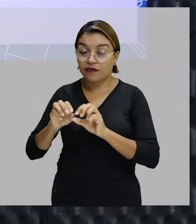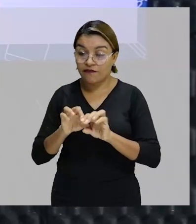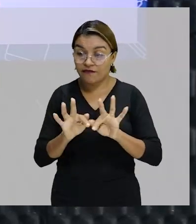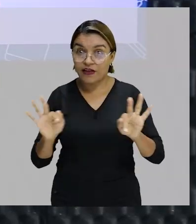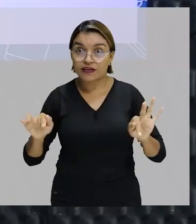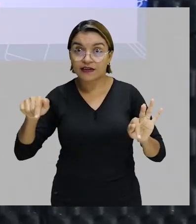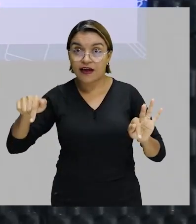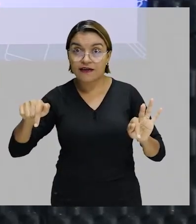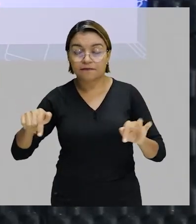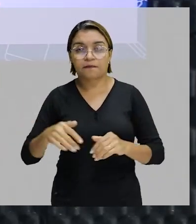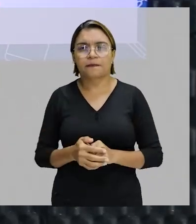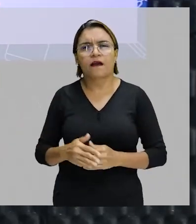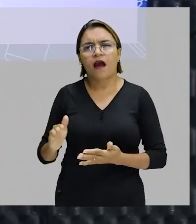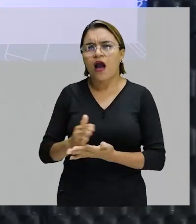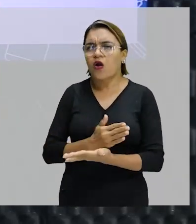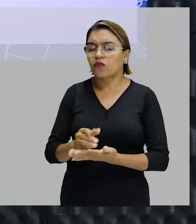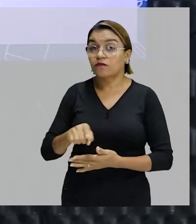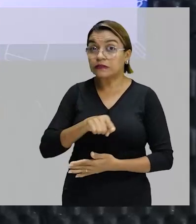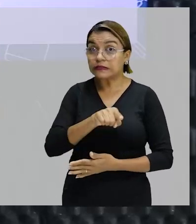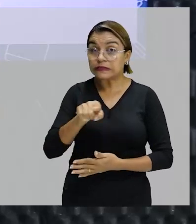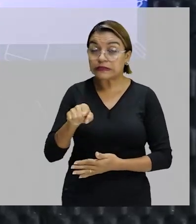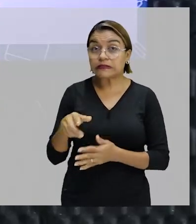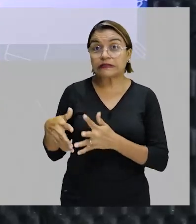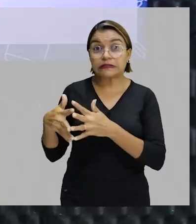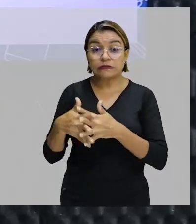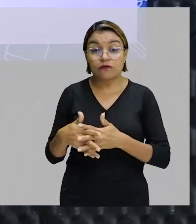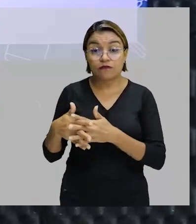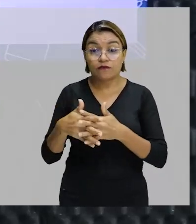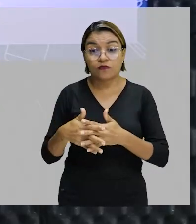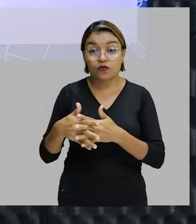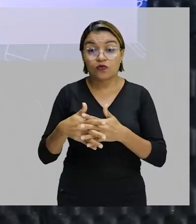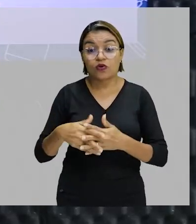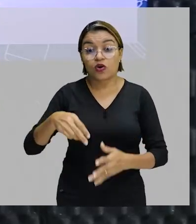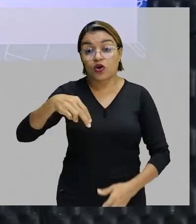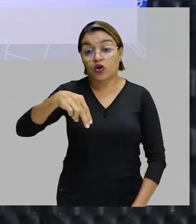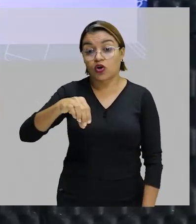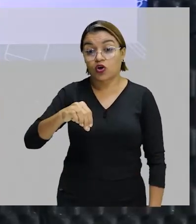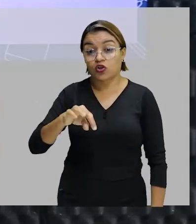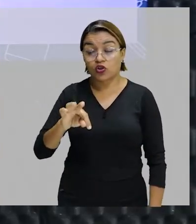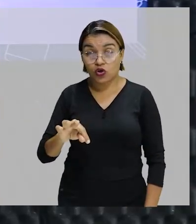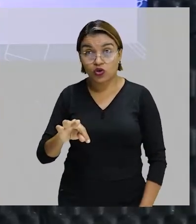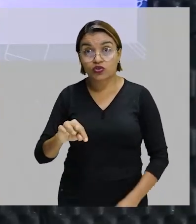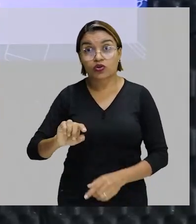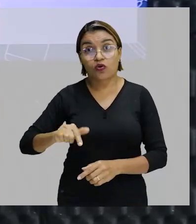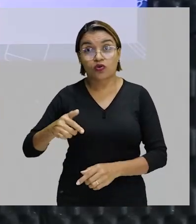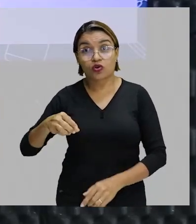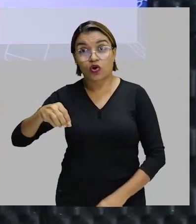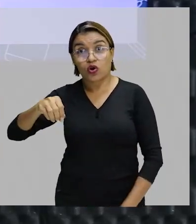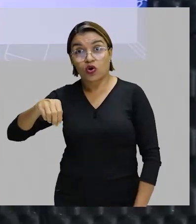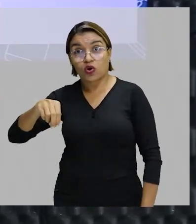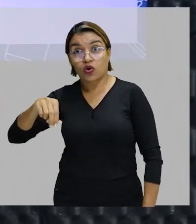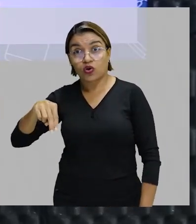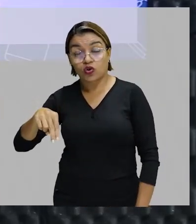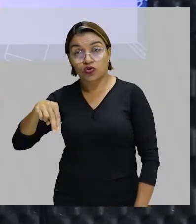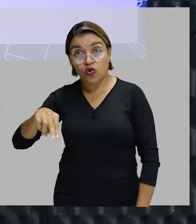Alguns de vocês, muitas vezes, confundem not com no. Tá? E uma forma de diferenciar isso, quando se